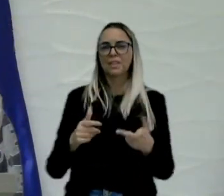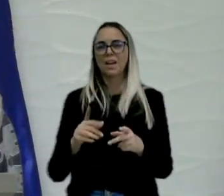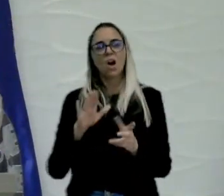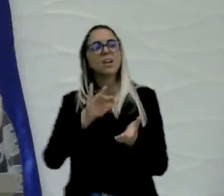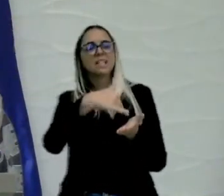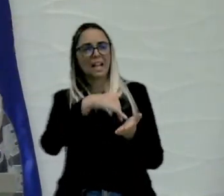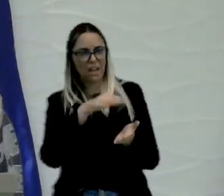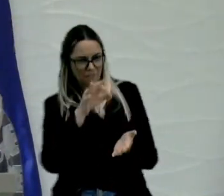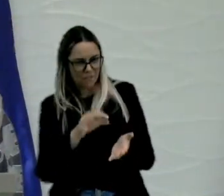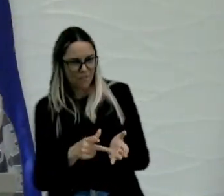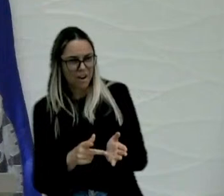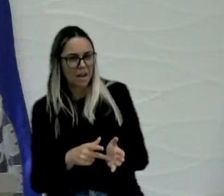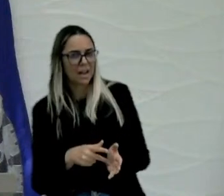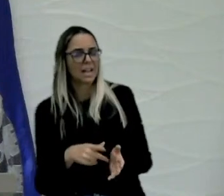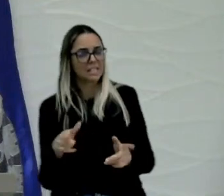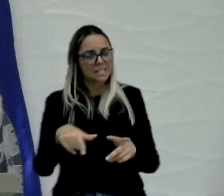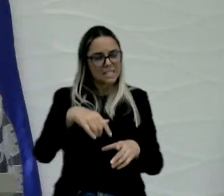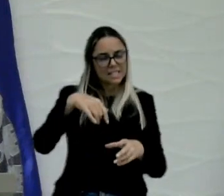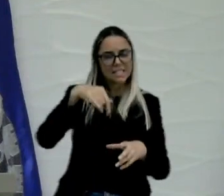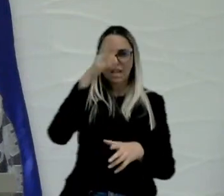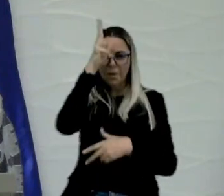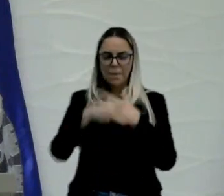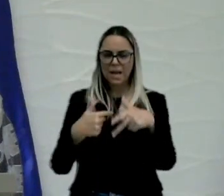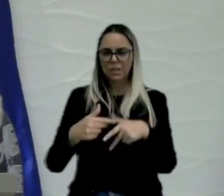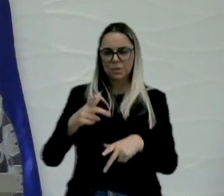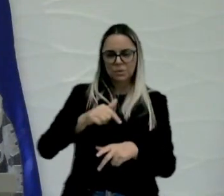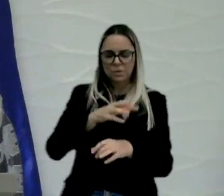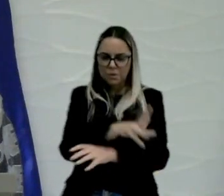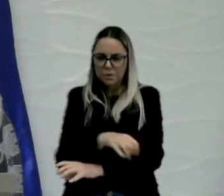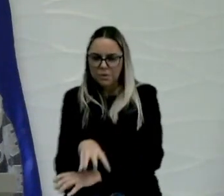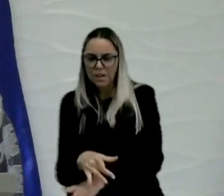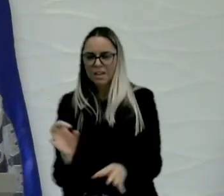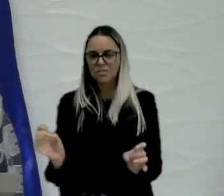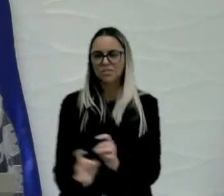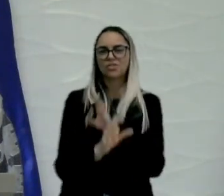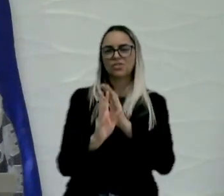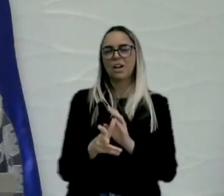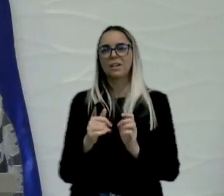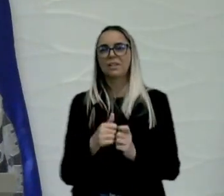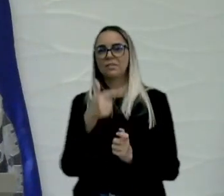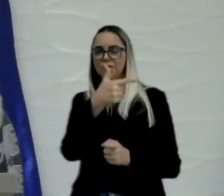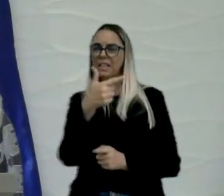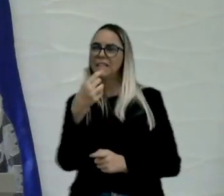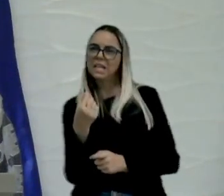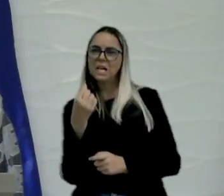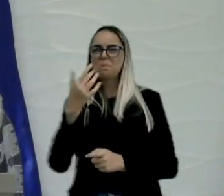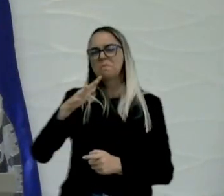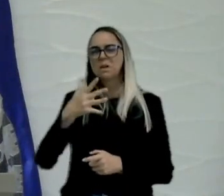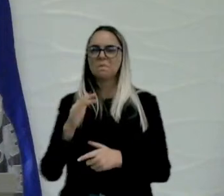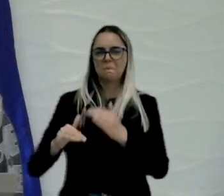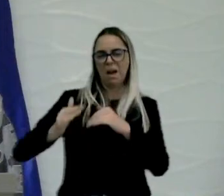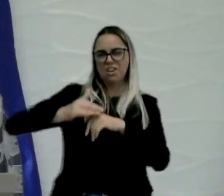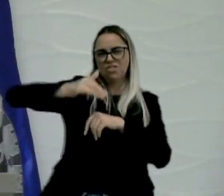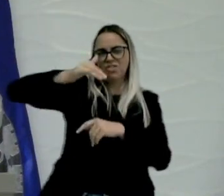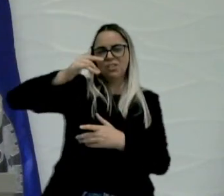somo já tinha das terras todas que necessita porque tem 20 tantos trator de terra pela